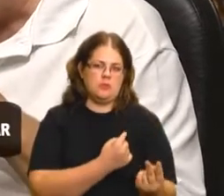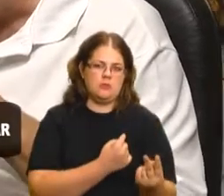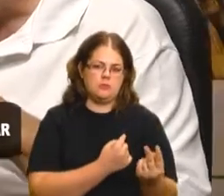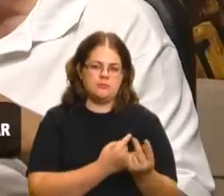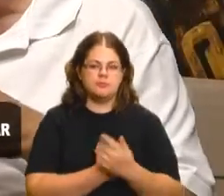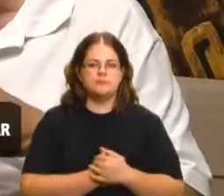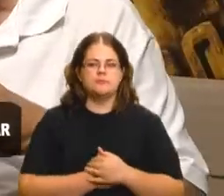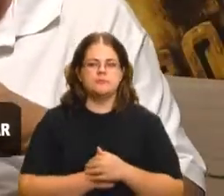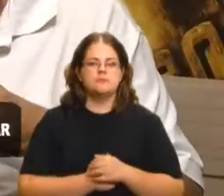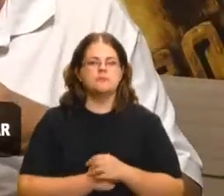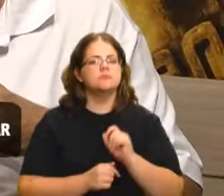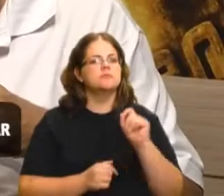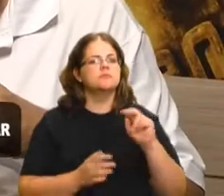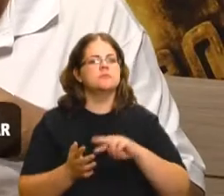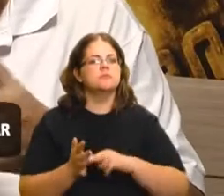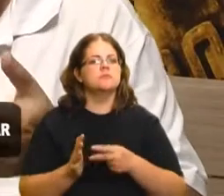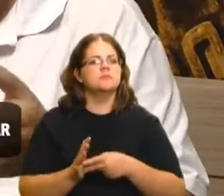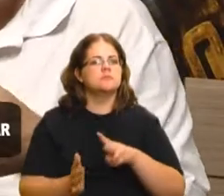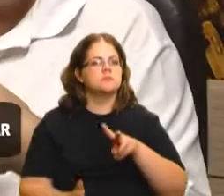o ato 2. Que vai